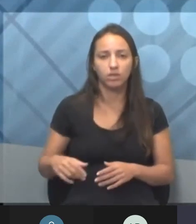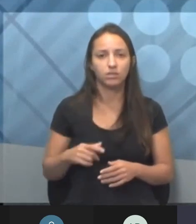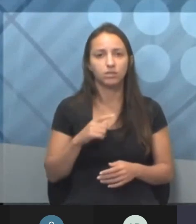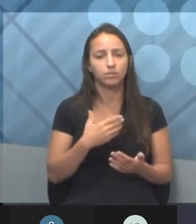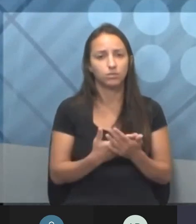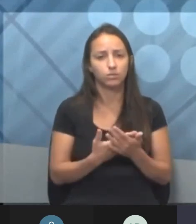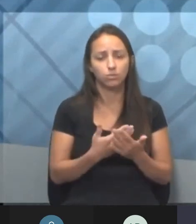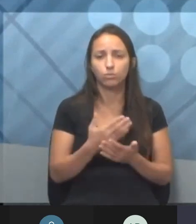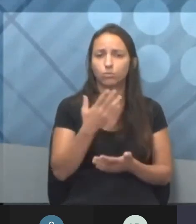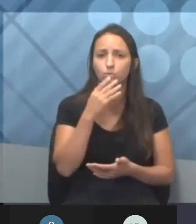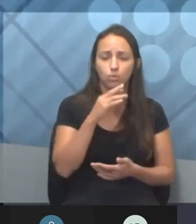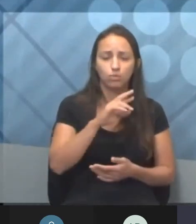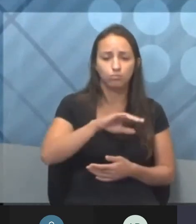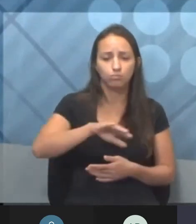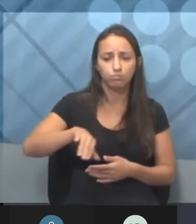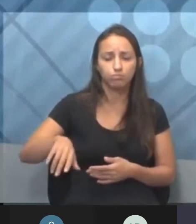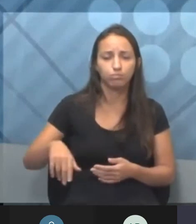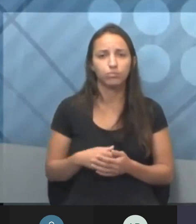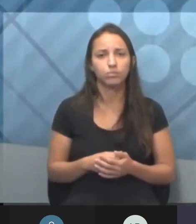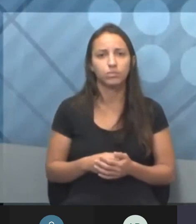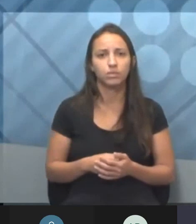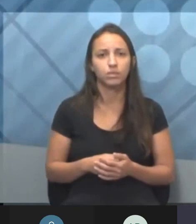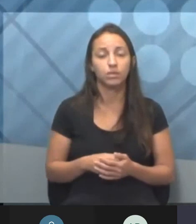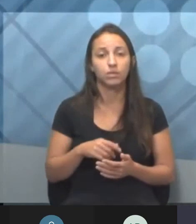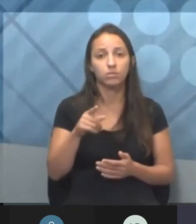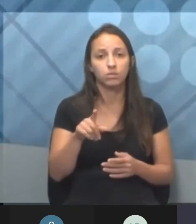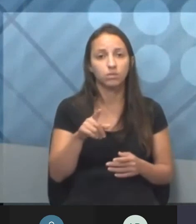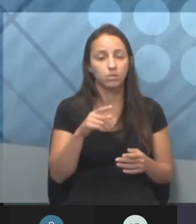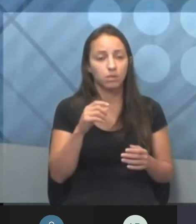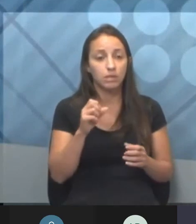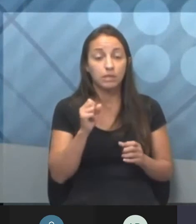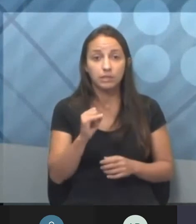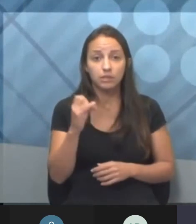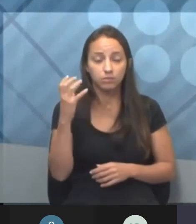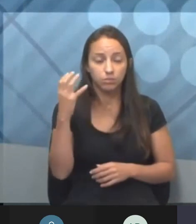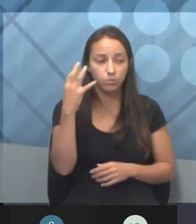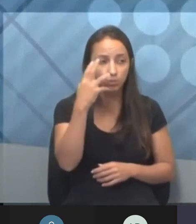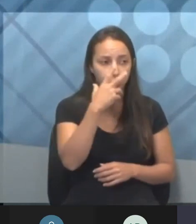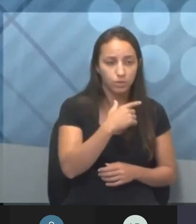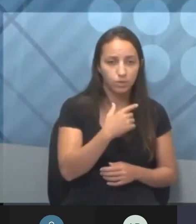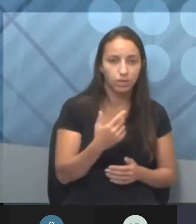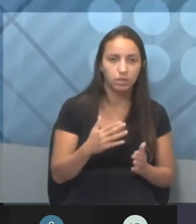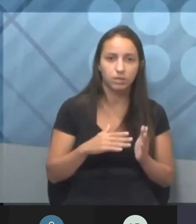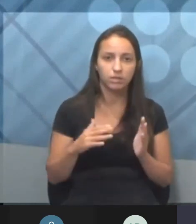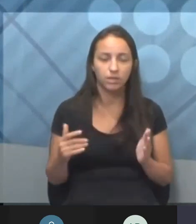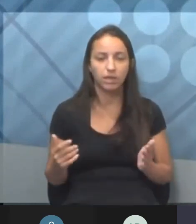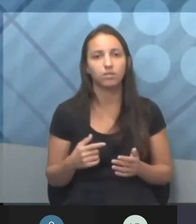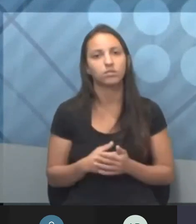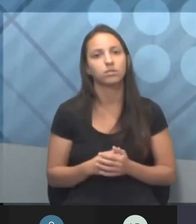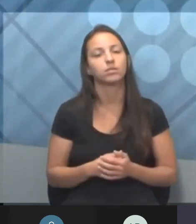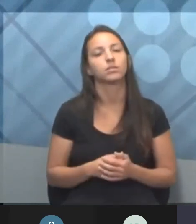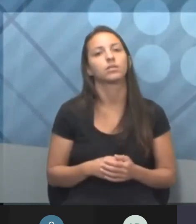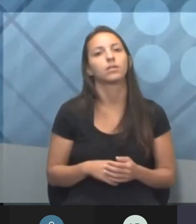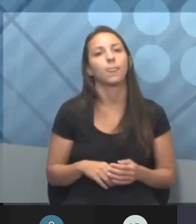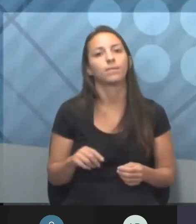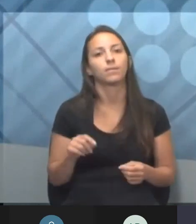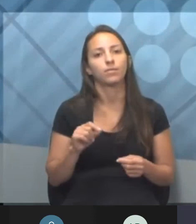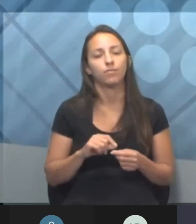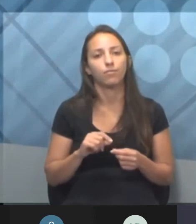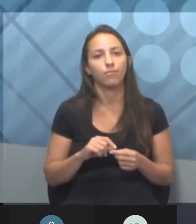cores, então isso é uma questão que vocês podem ver. Afinal de contas, se a estética faz parte, não é, da humanização